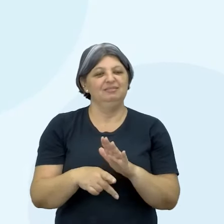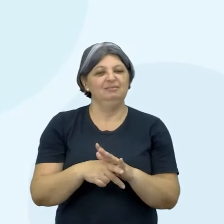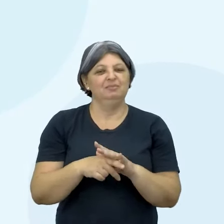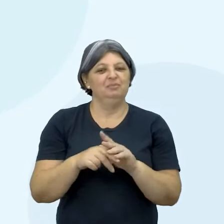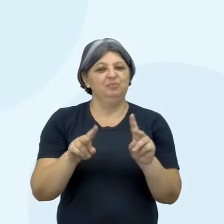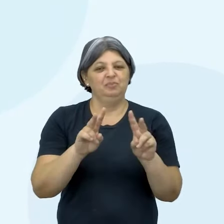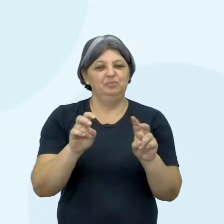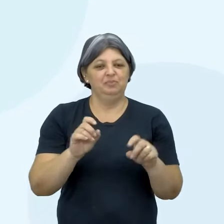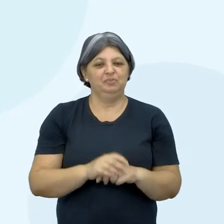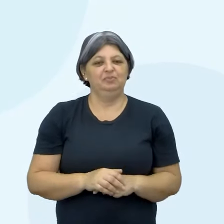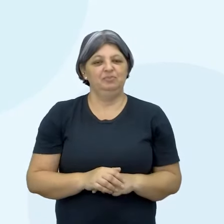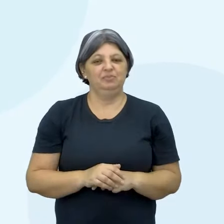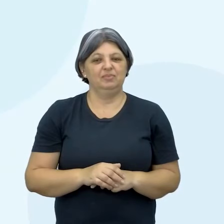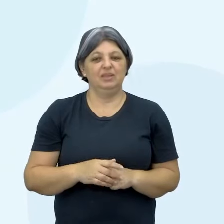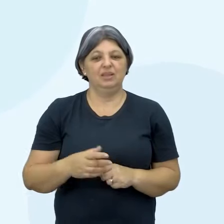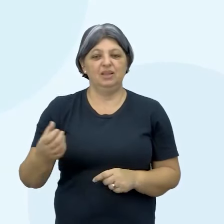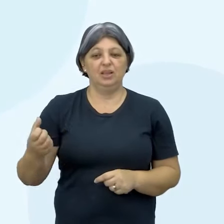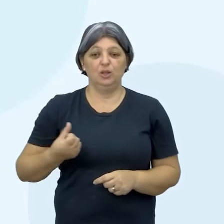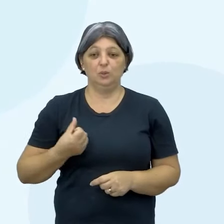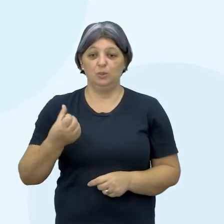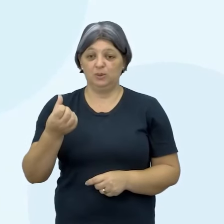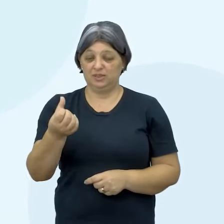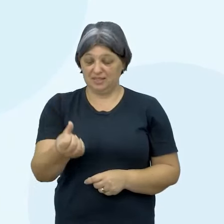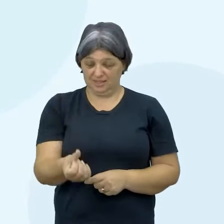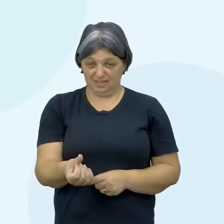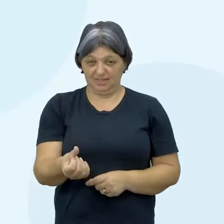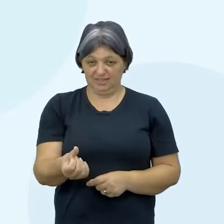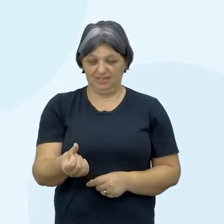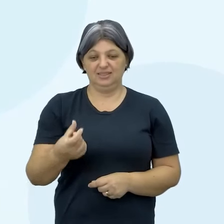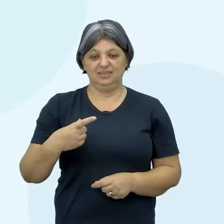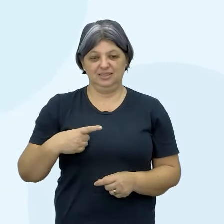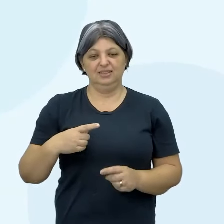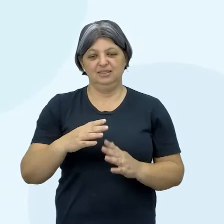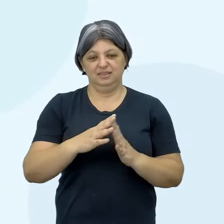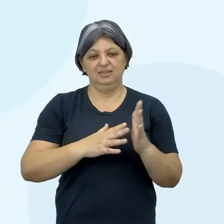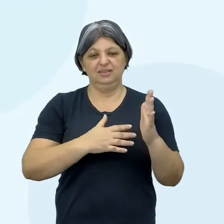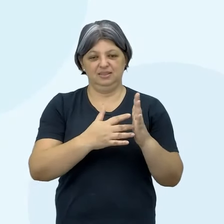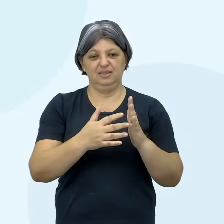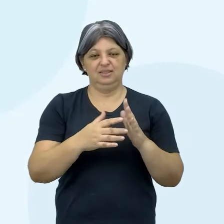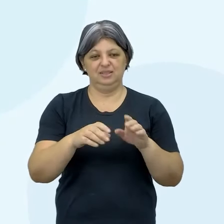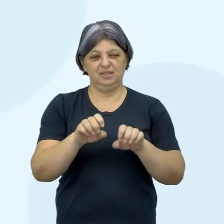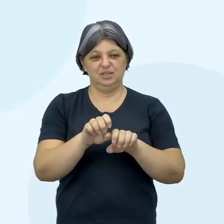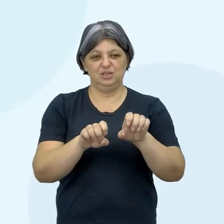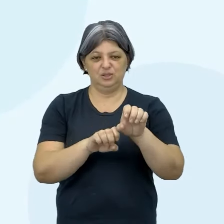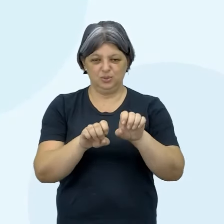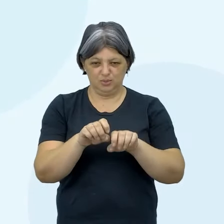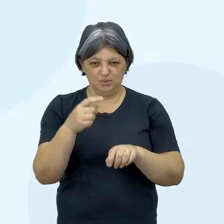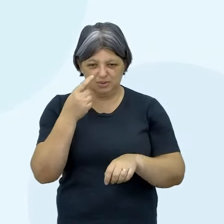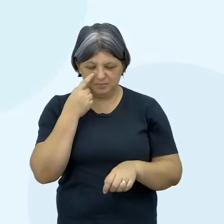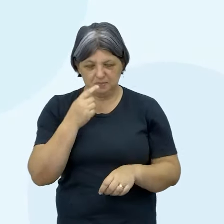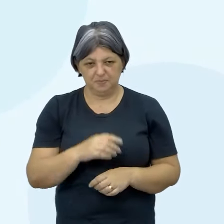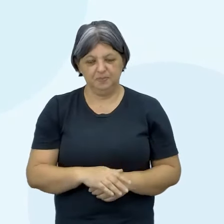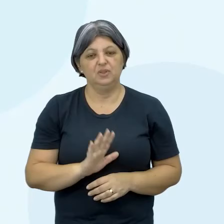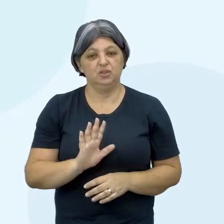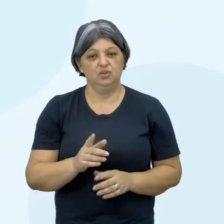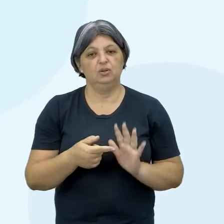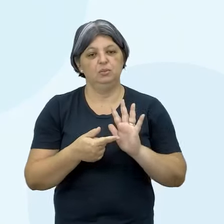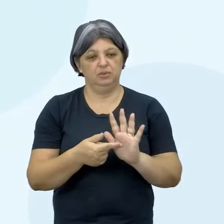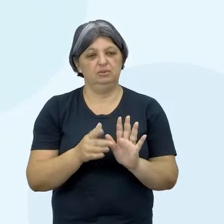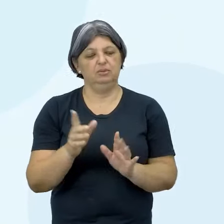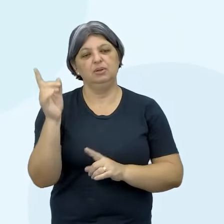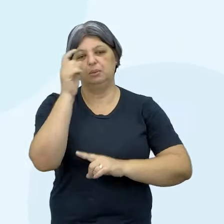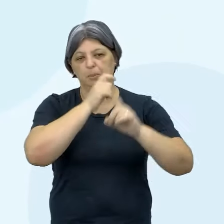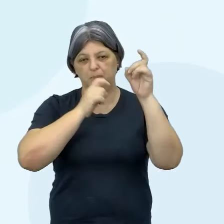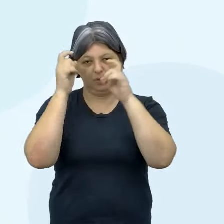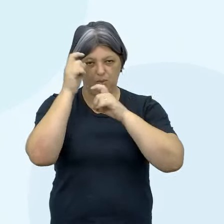fim ali na caixinha 6, a gente tem aí os eixos estruturantes que eu já falei para vocês. Não se preocupem, né? A gente